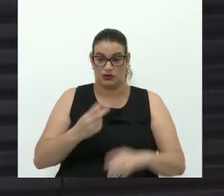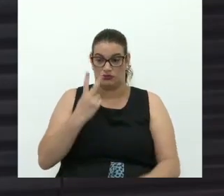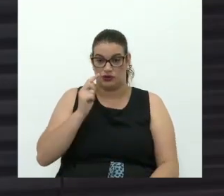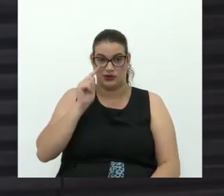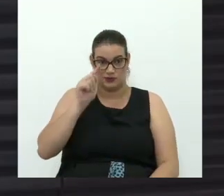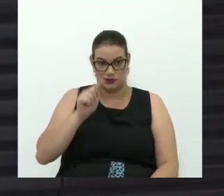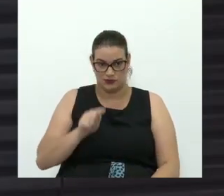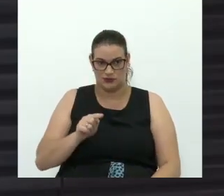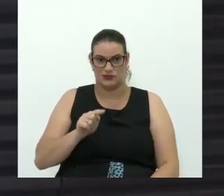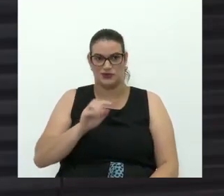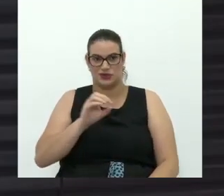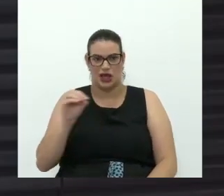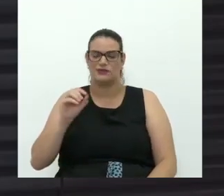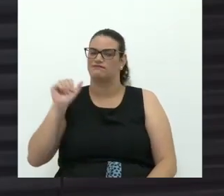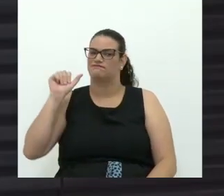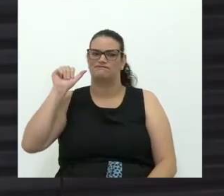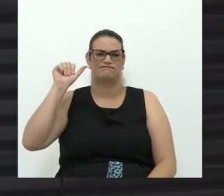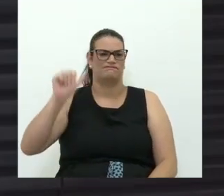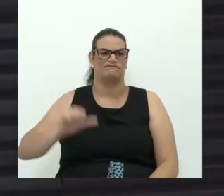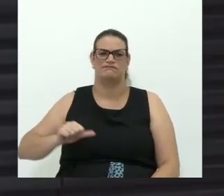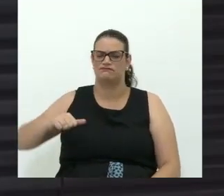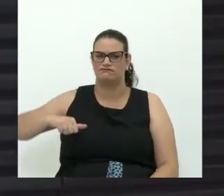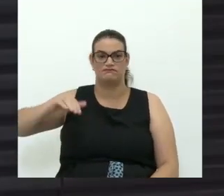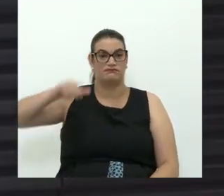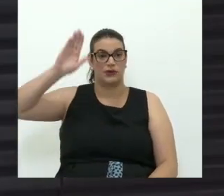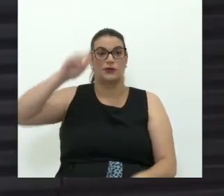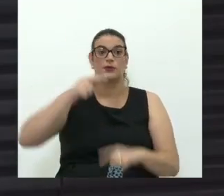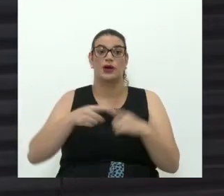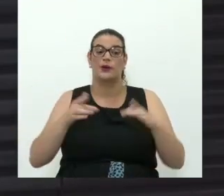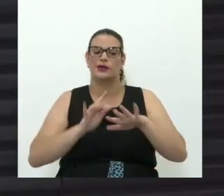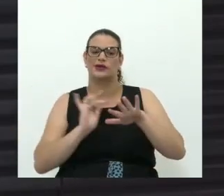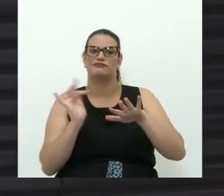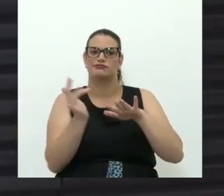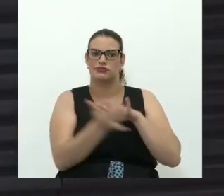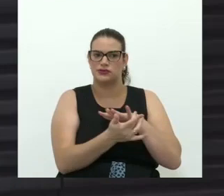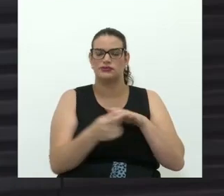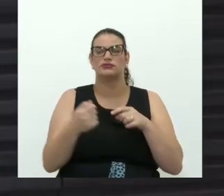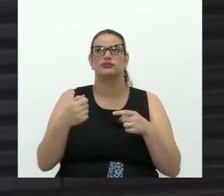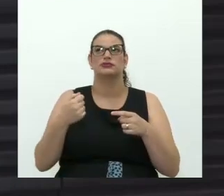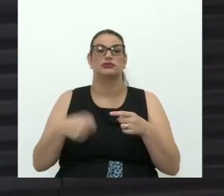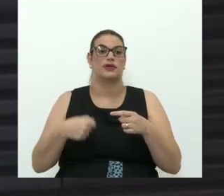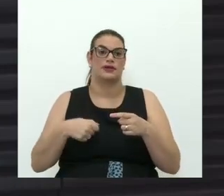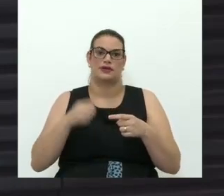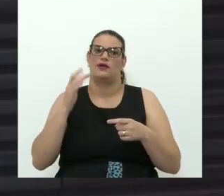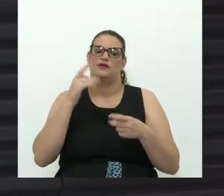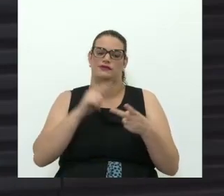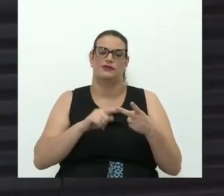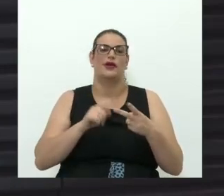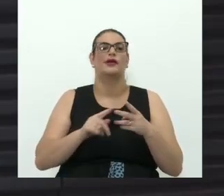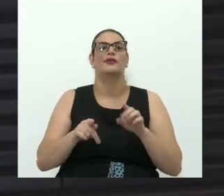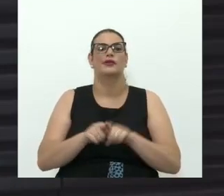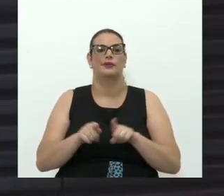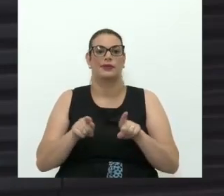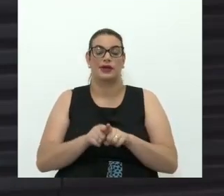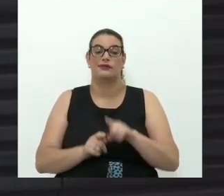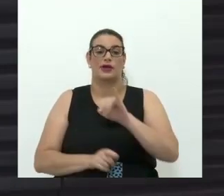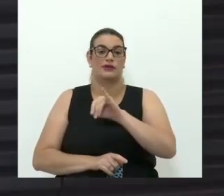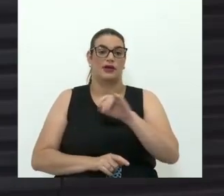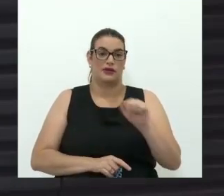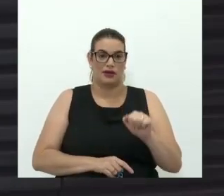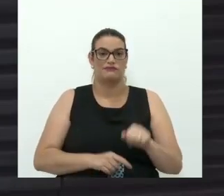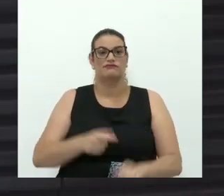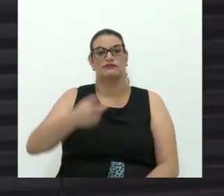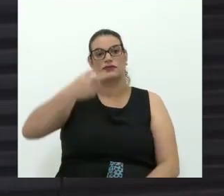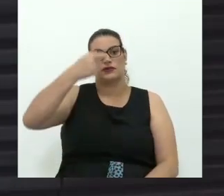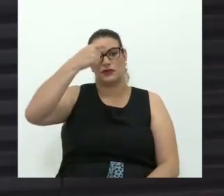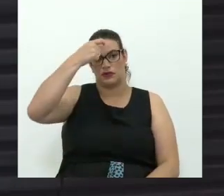mas vai muito além porque agora a gente vai ter que considerar redes sociais a gente vai ter que considerar Inteligência Artificial a gente vai ter que